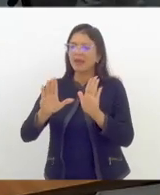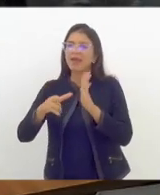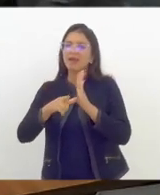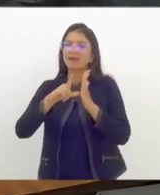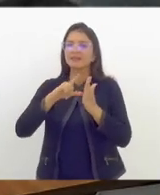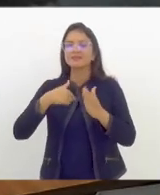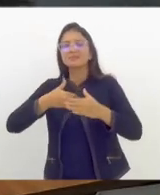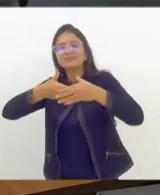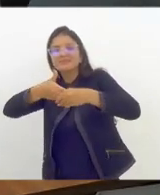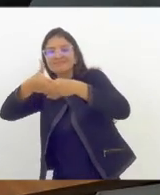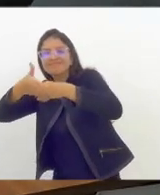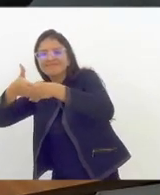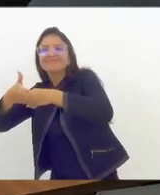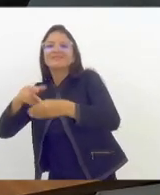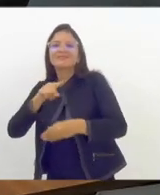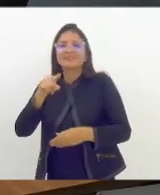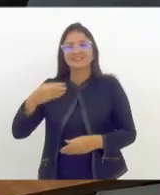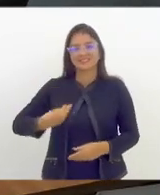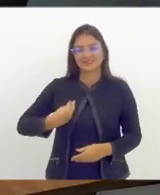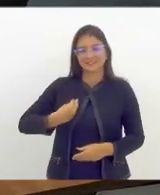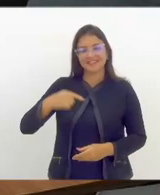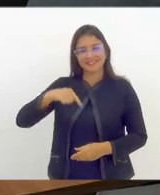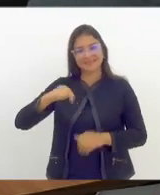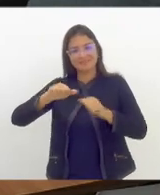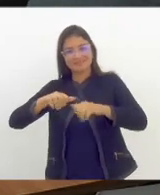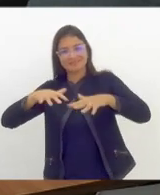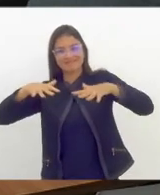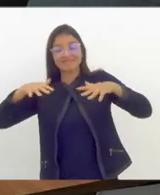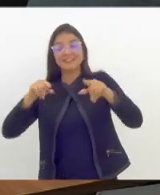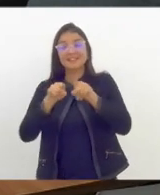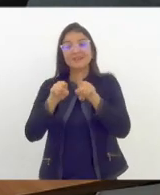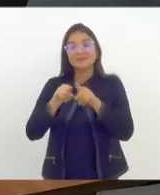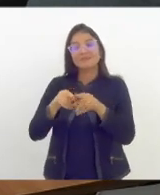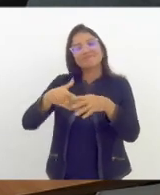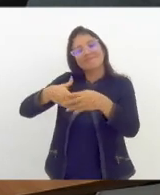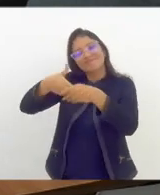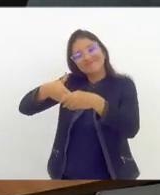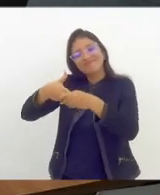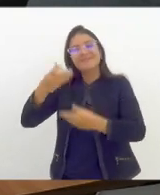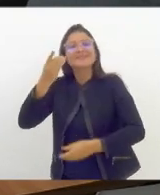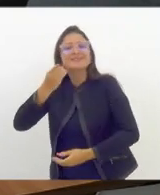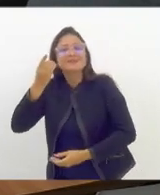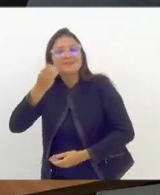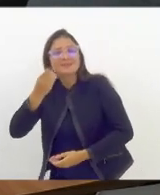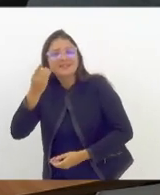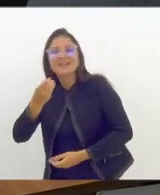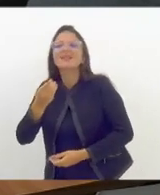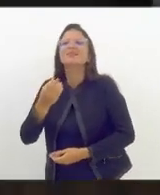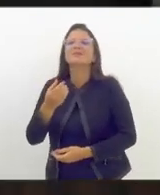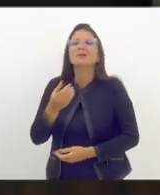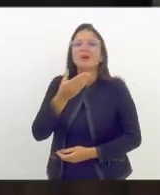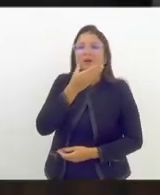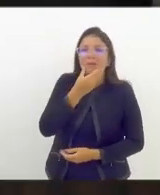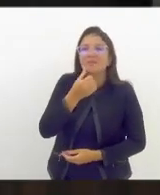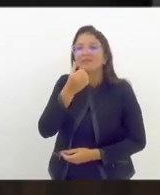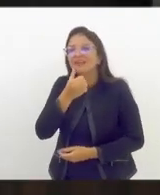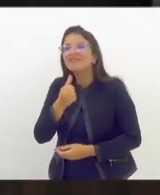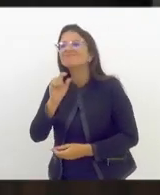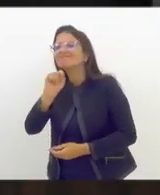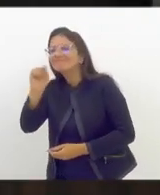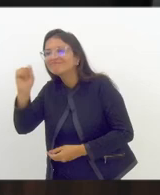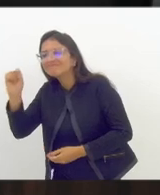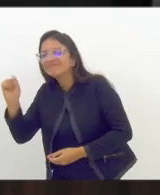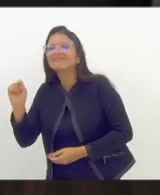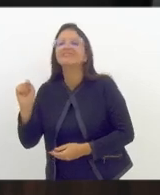plenário, cumprimentar as deputadas e deputados, deputada Marta Rocha, deputado Jari, deputado Carlos Macedo, nossa